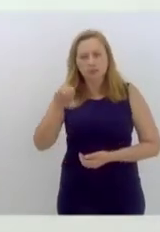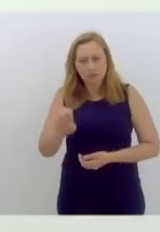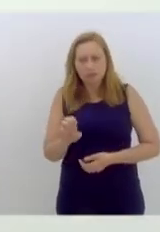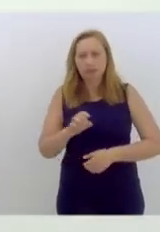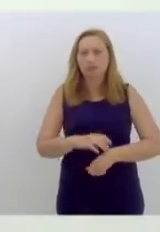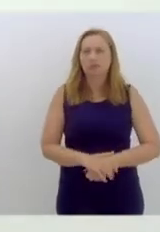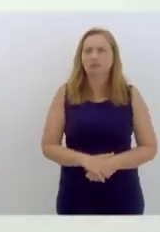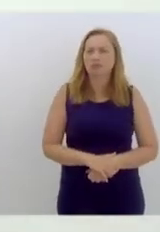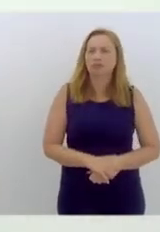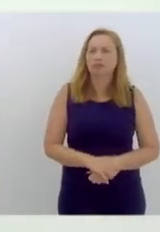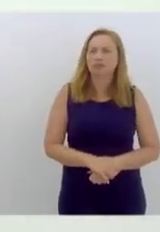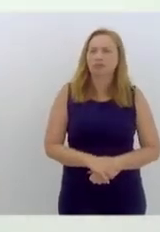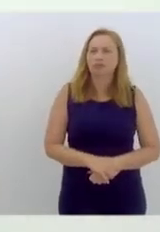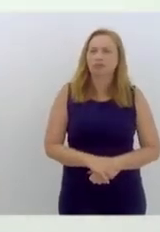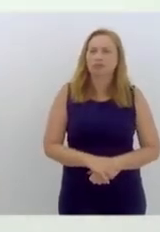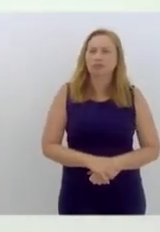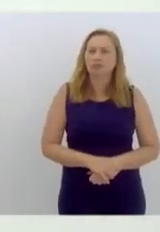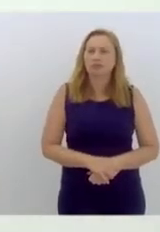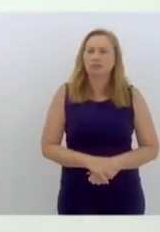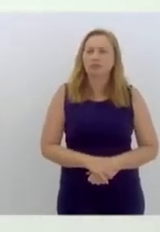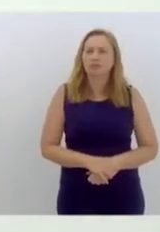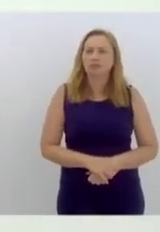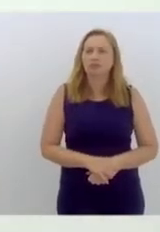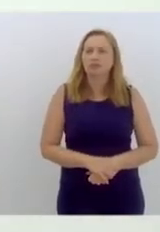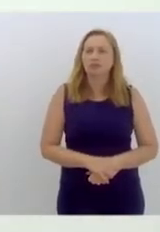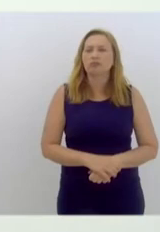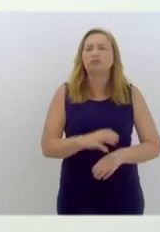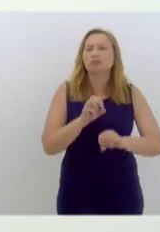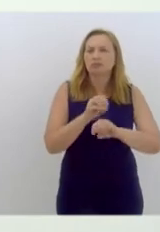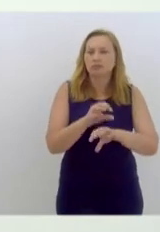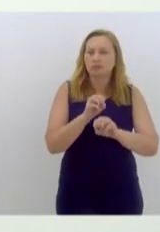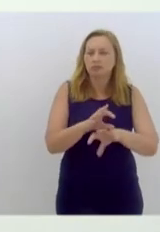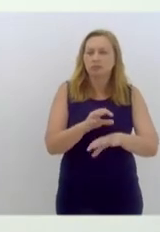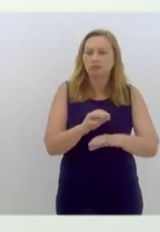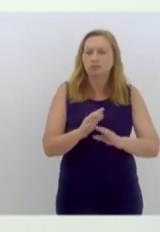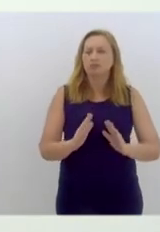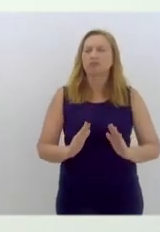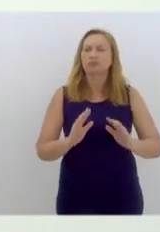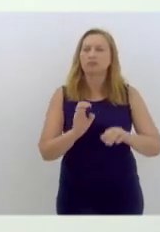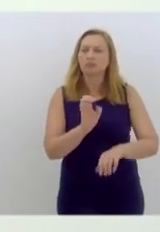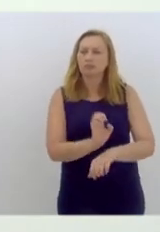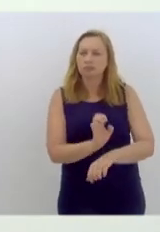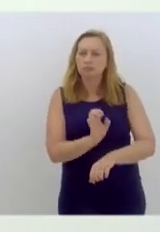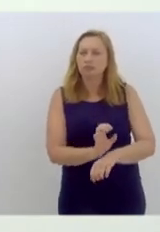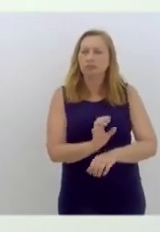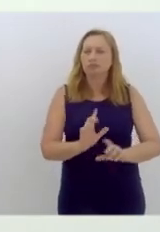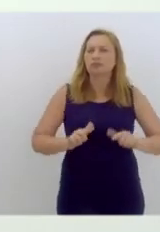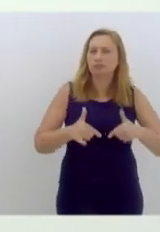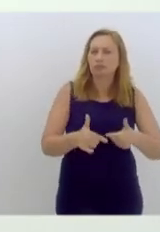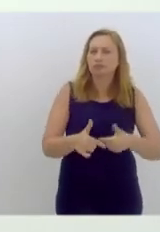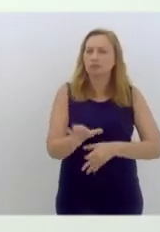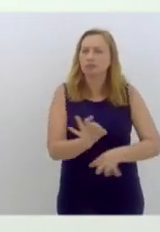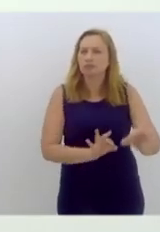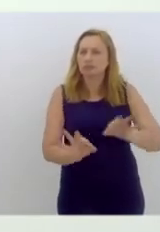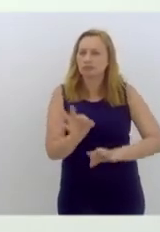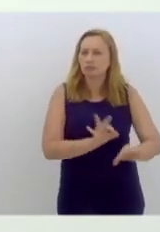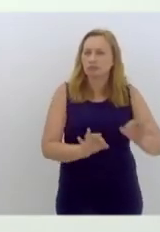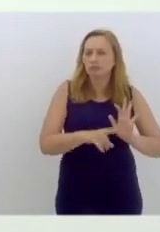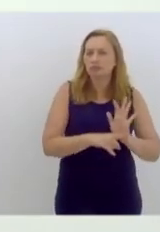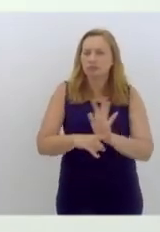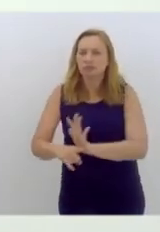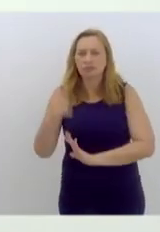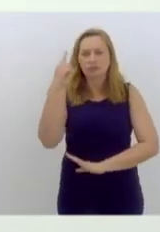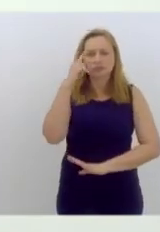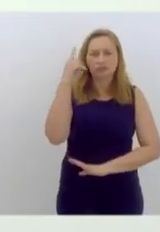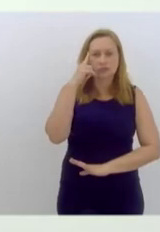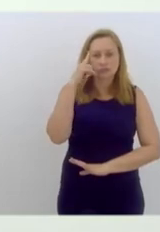seja uma autoridade da educação estadual, que atue na coordenação, que atue no planejamento, que nos ajude a pensar o